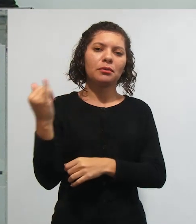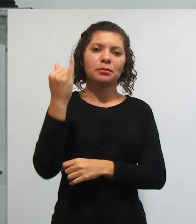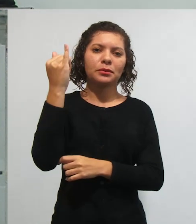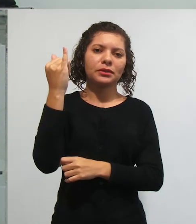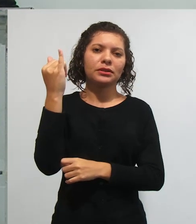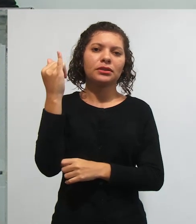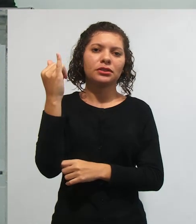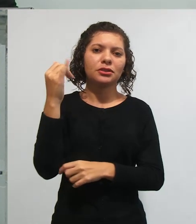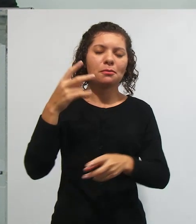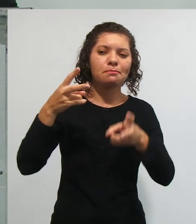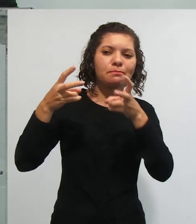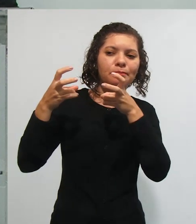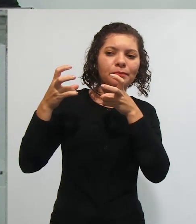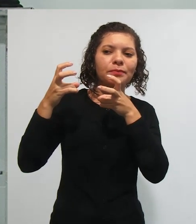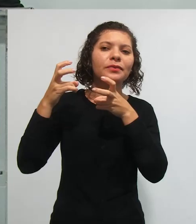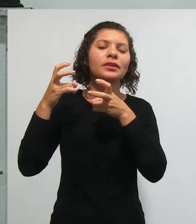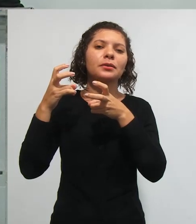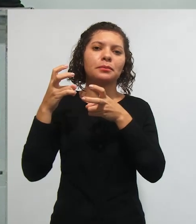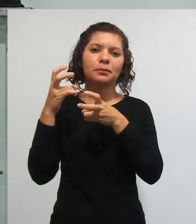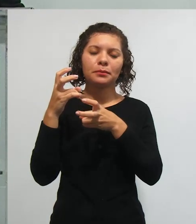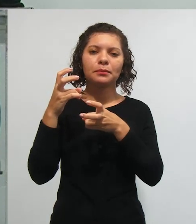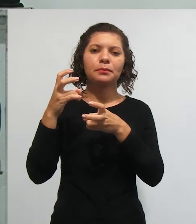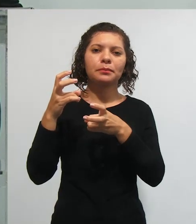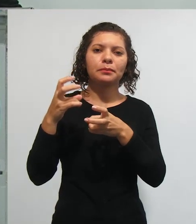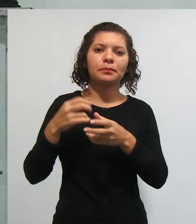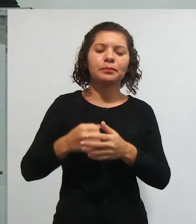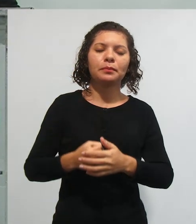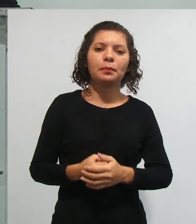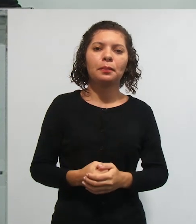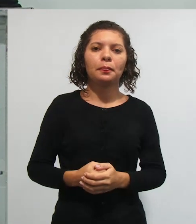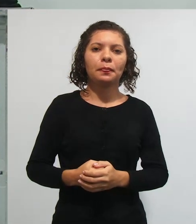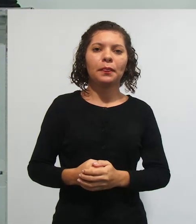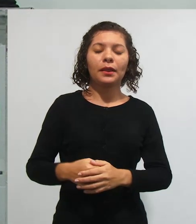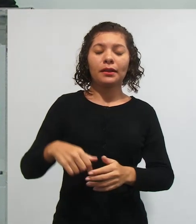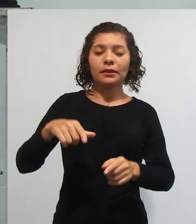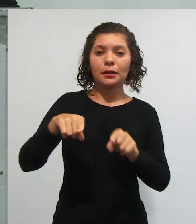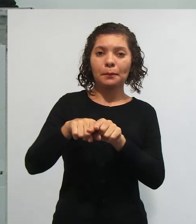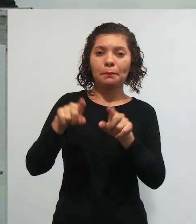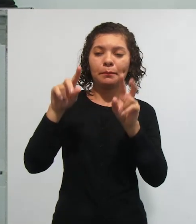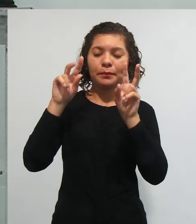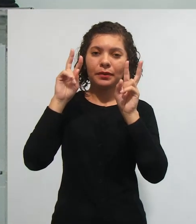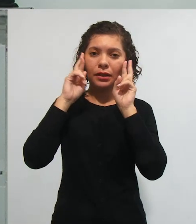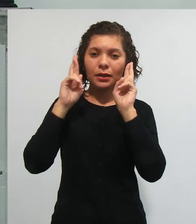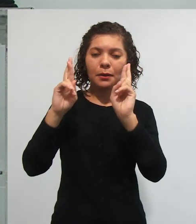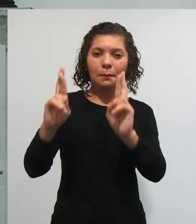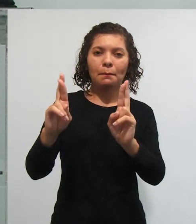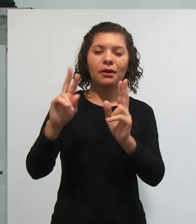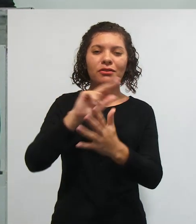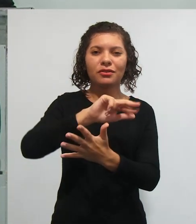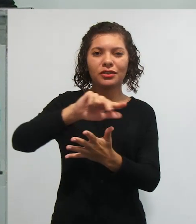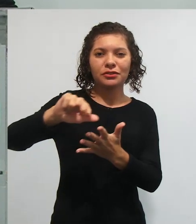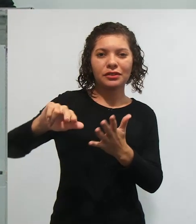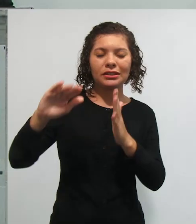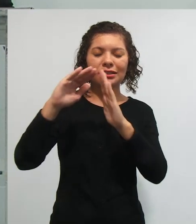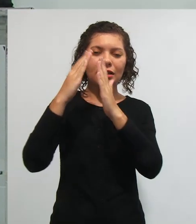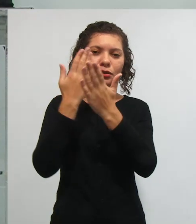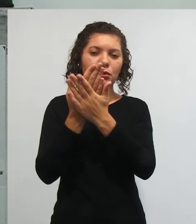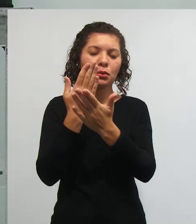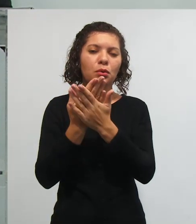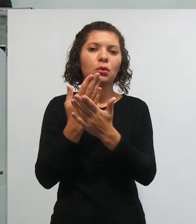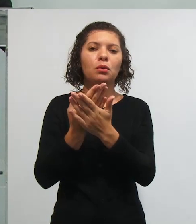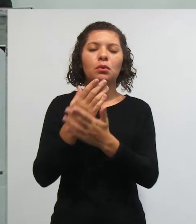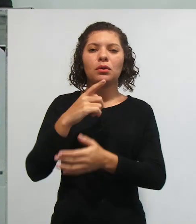nós vivemos a diferença de credos a diferença de gênero nós devemos entender que a escola é uma